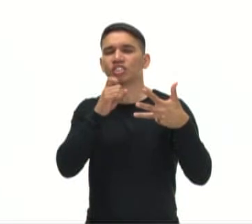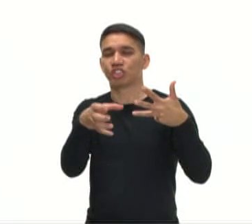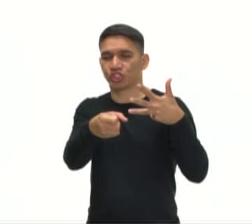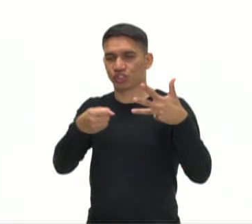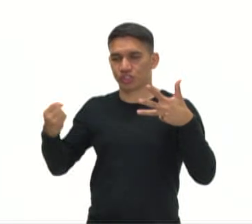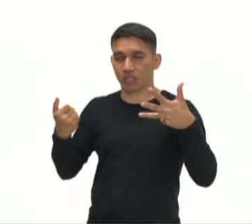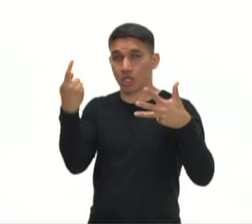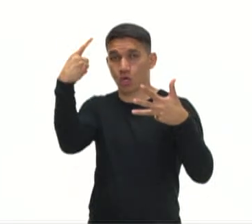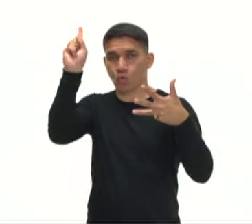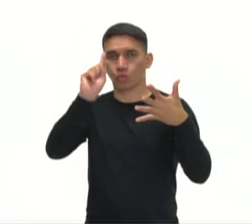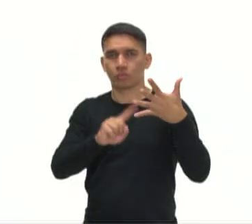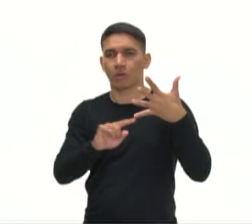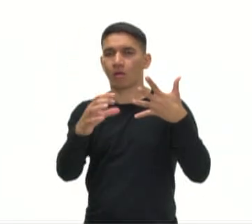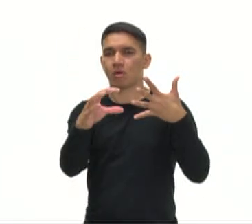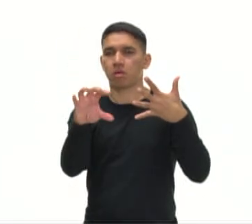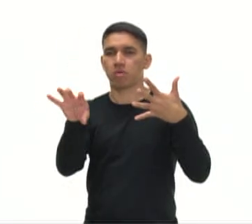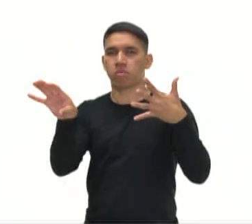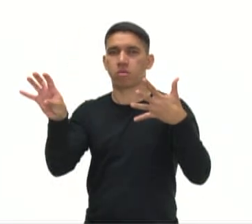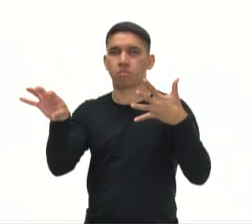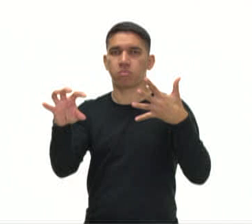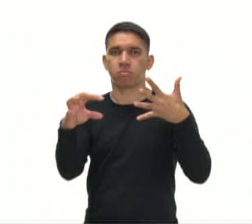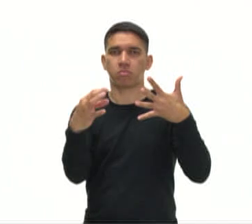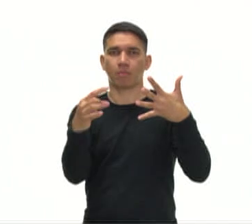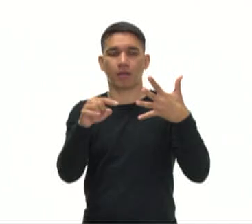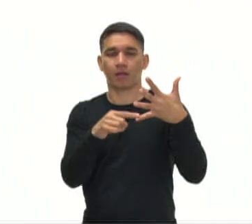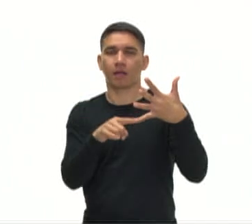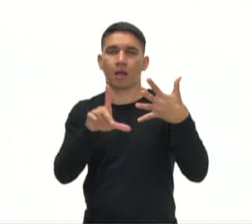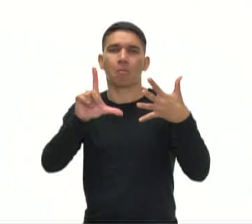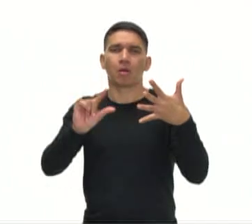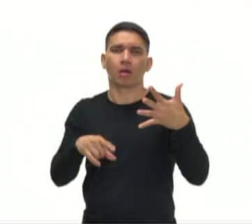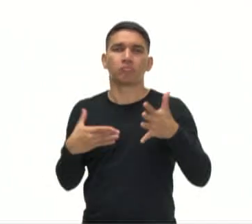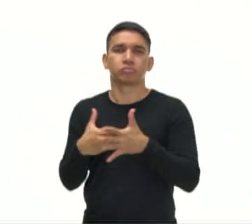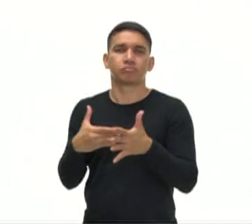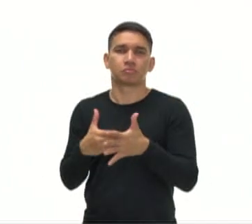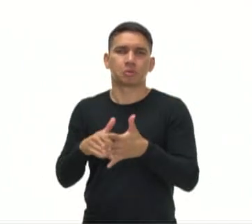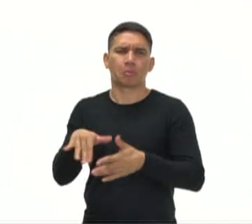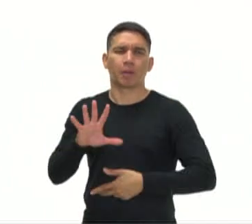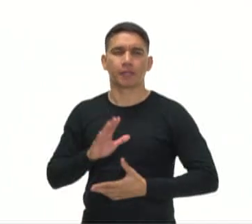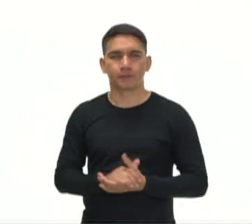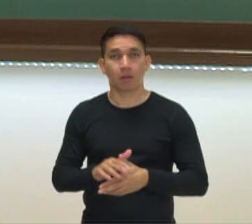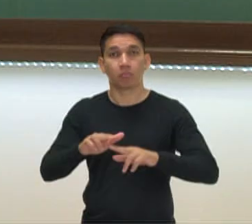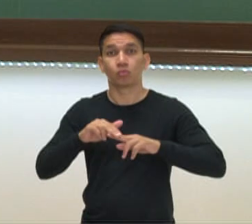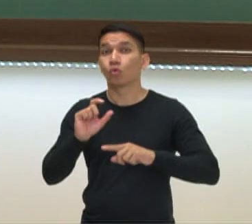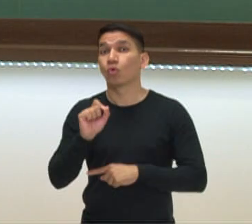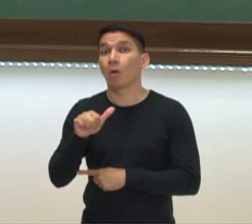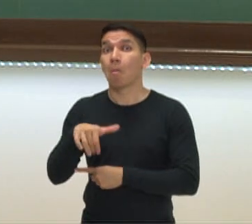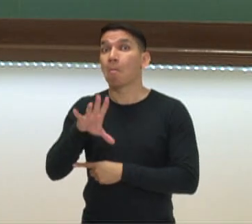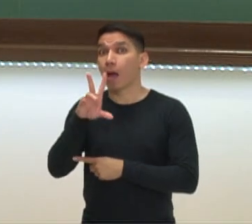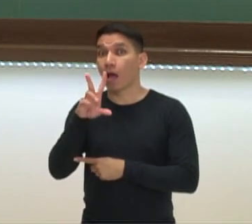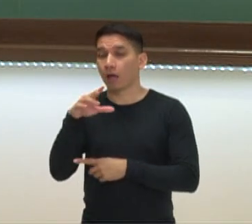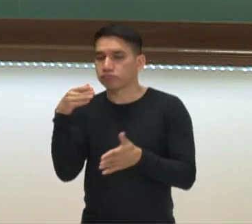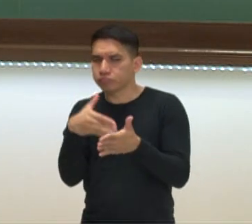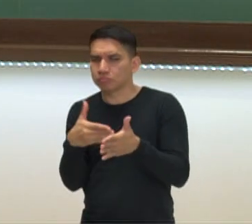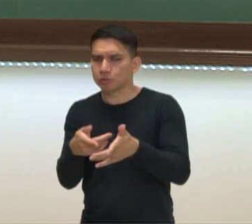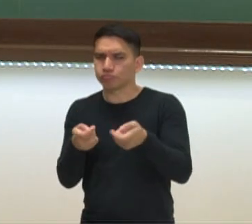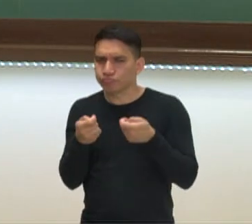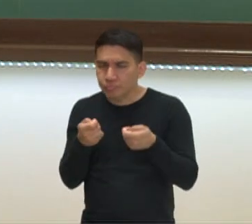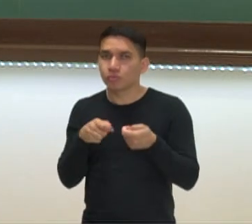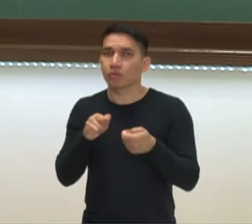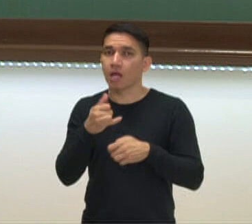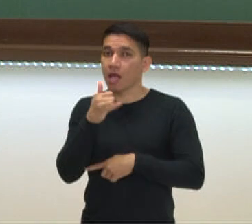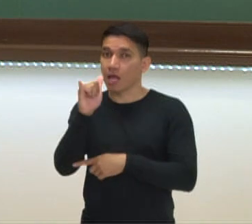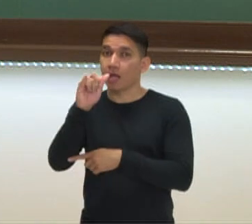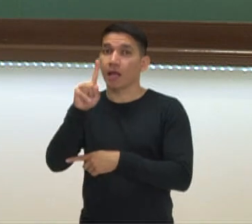último, é o menor de todos. E tem a maior resistência de todos. Tá? Então, o mais resistivo, o que tem maior resistência elétrica, é